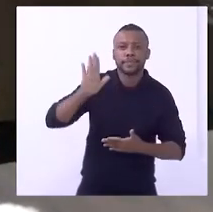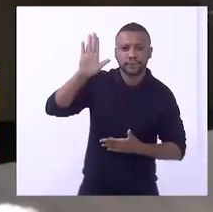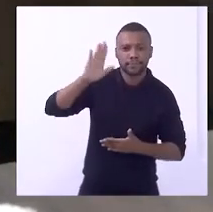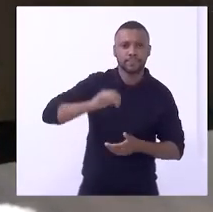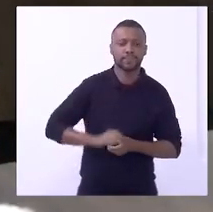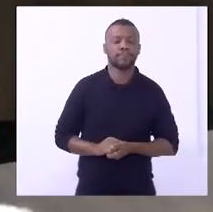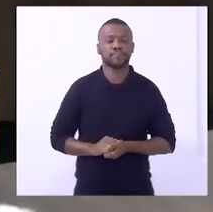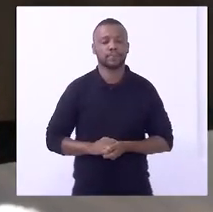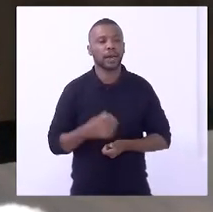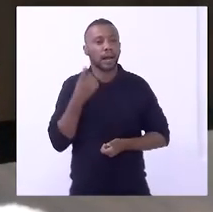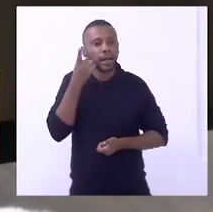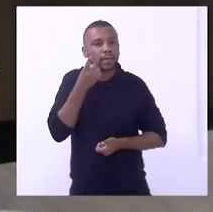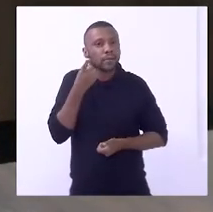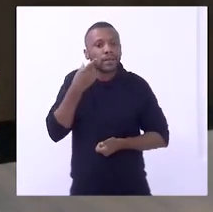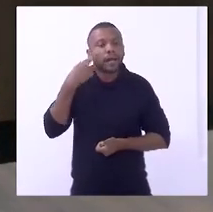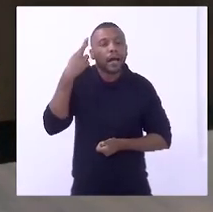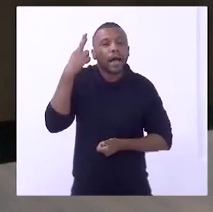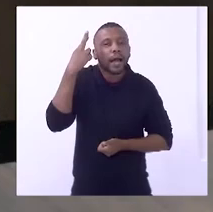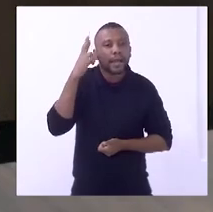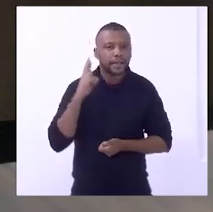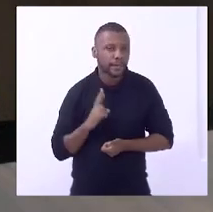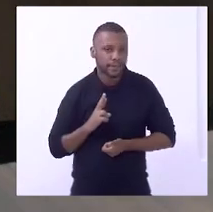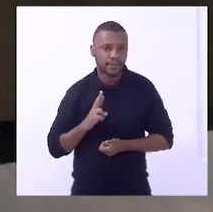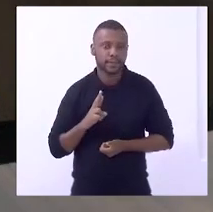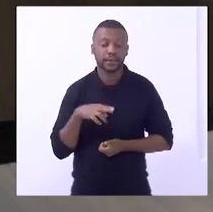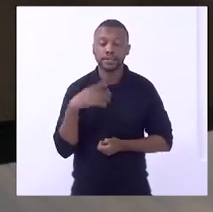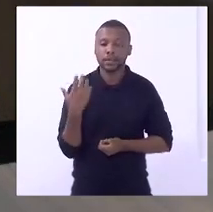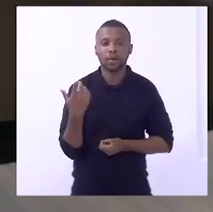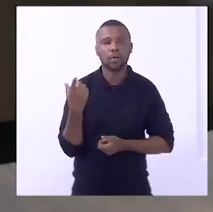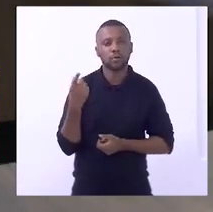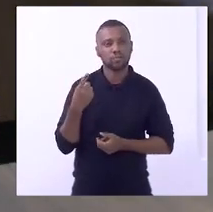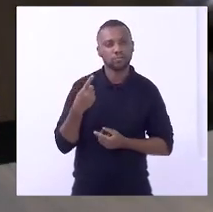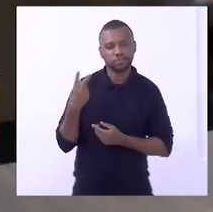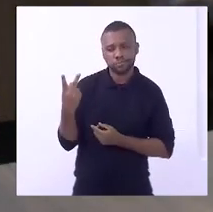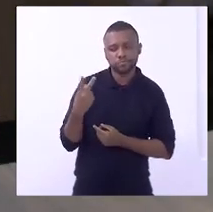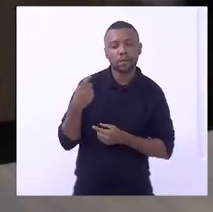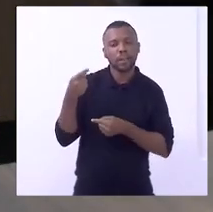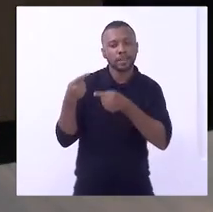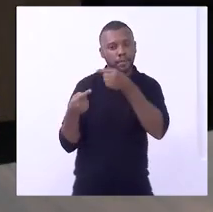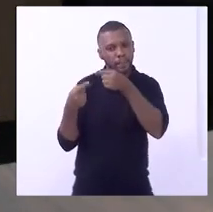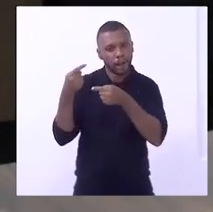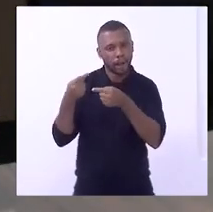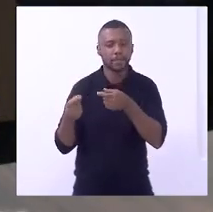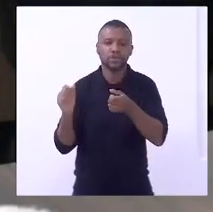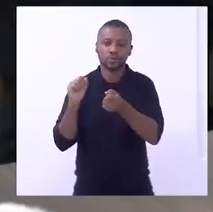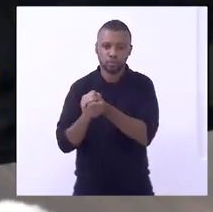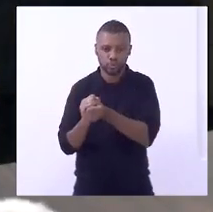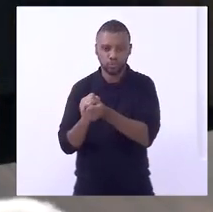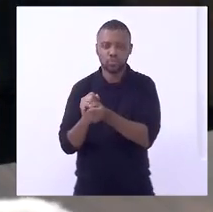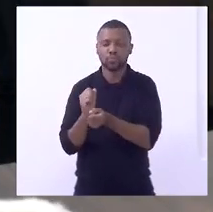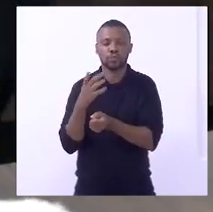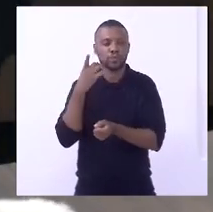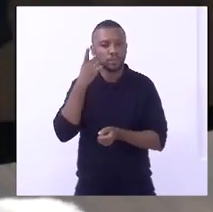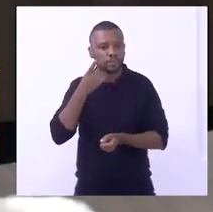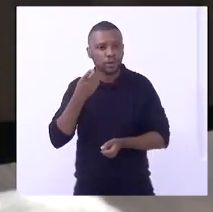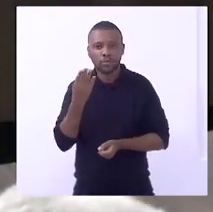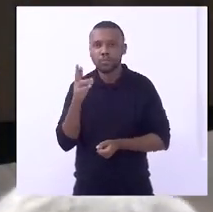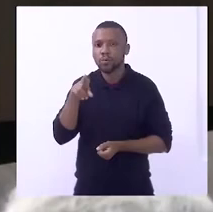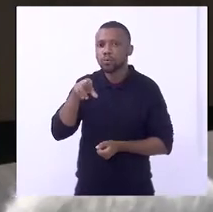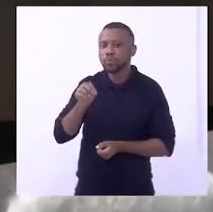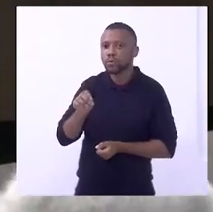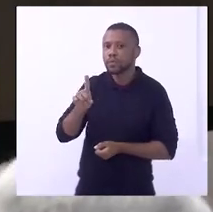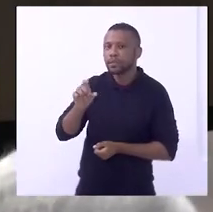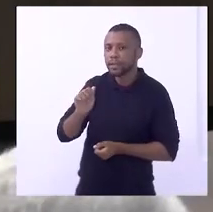deputada. Senhor Renata. Presidente, em debate aqui com o deputado Bruno Dauari, chegamos à conclusão